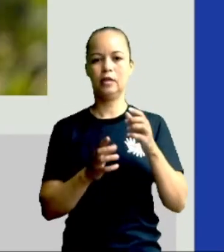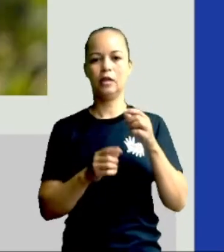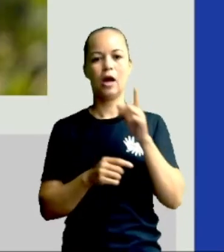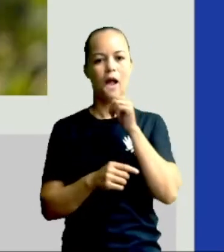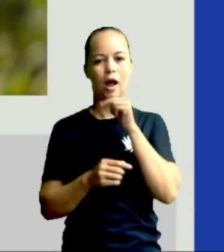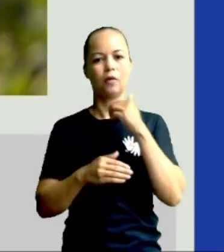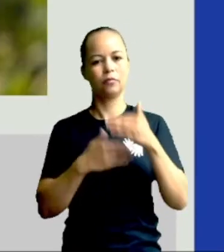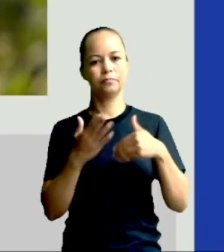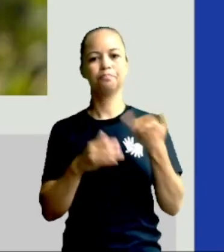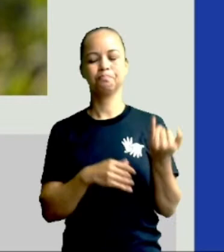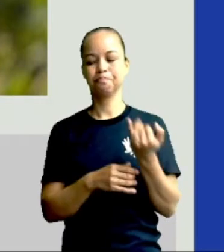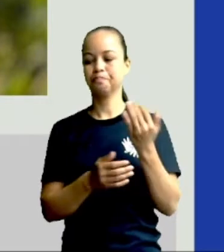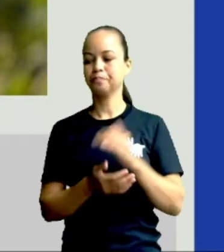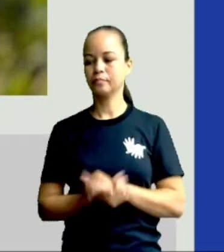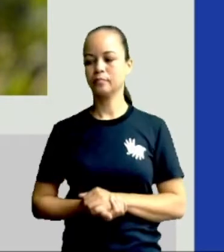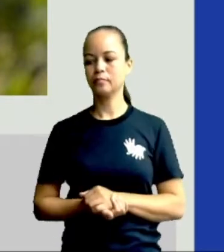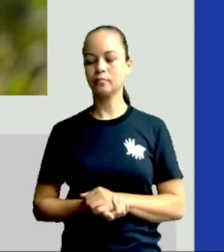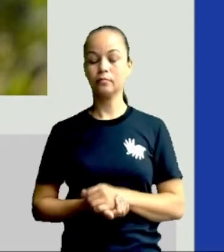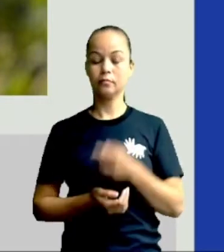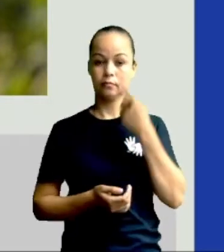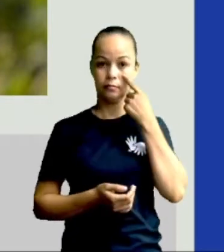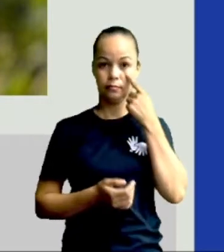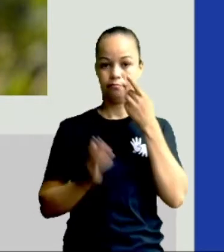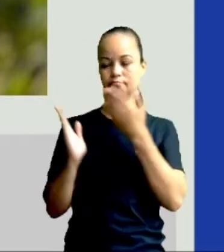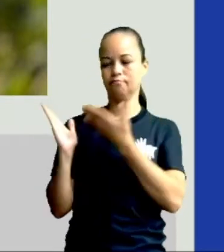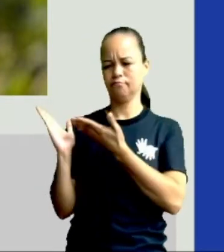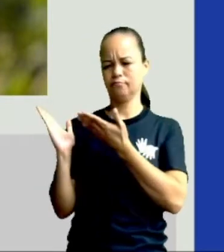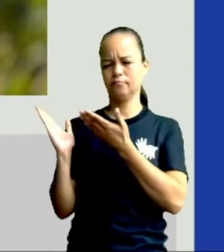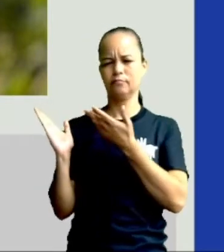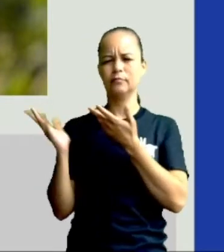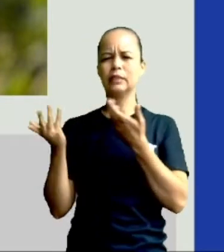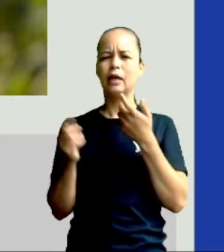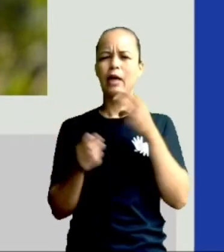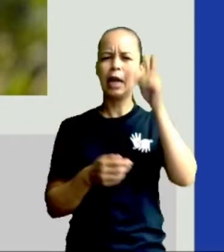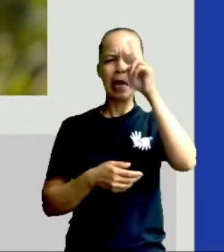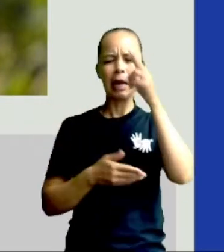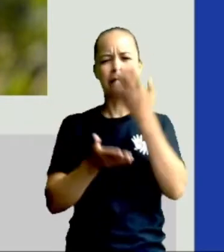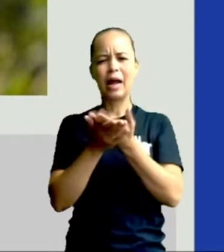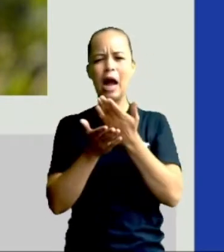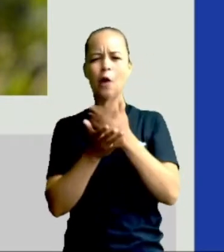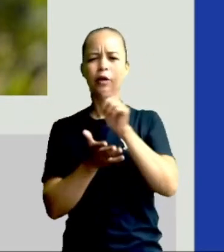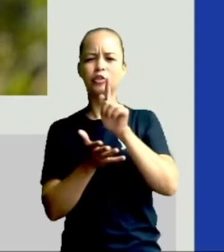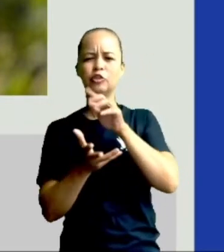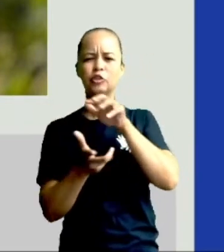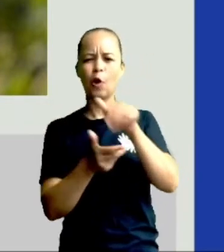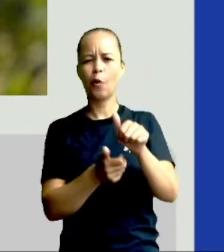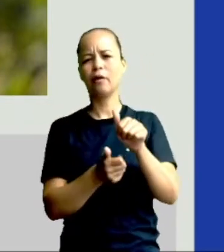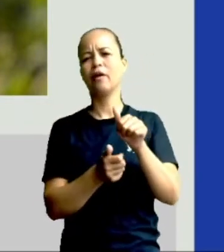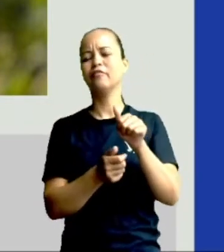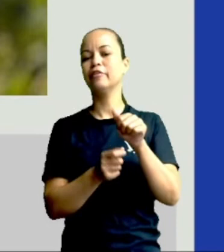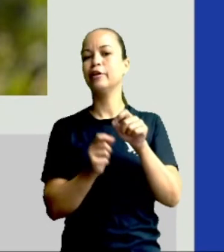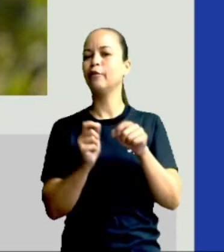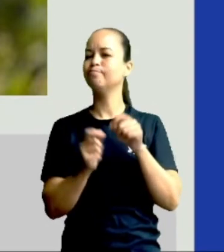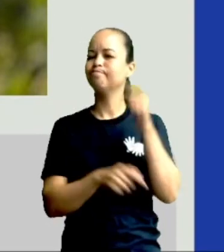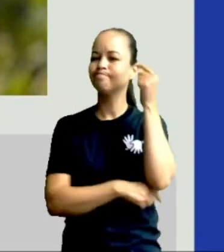ok? E olha aí essa imagem, me lembra uma aula de geografia.